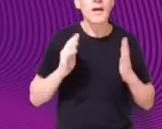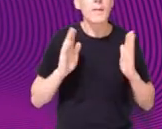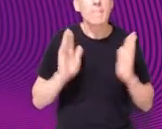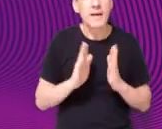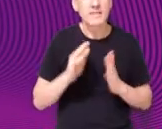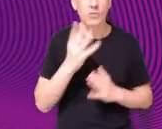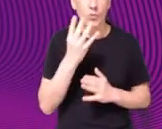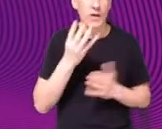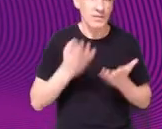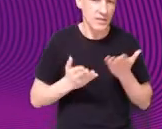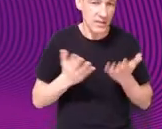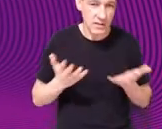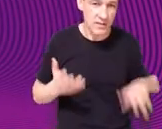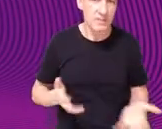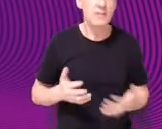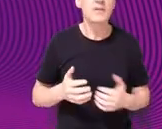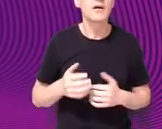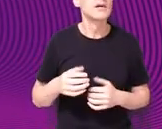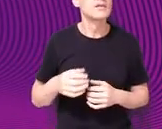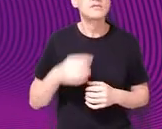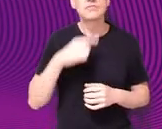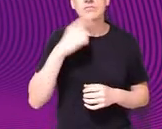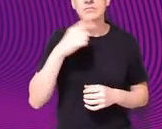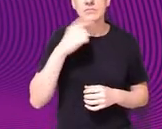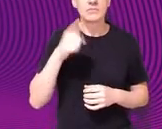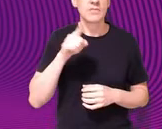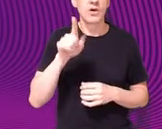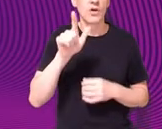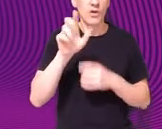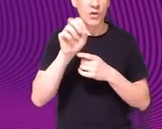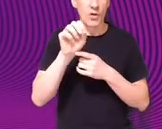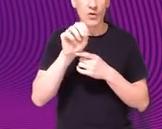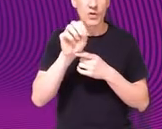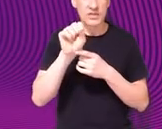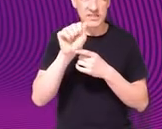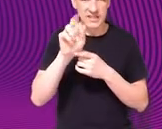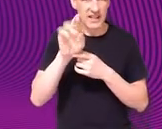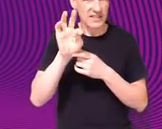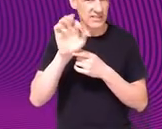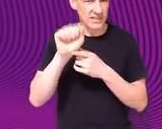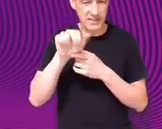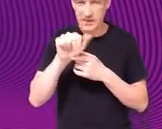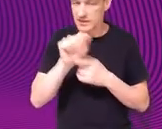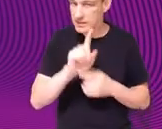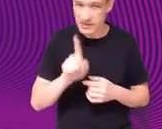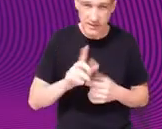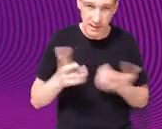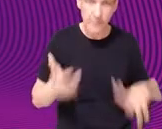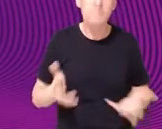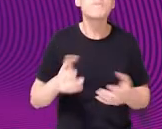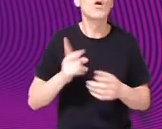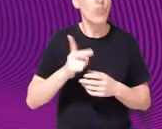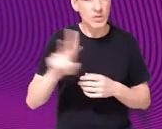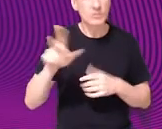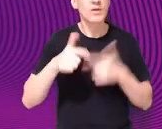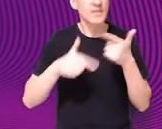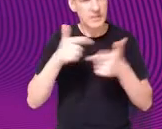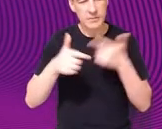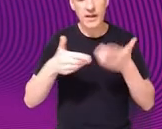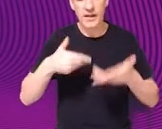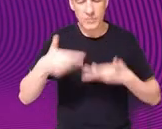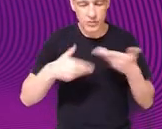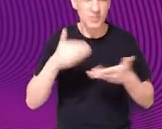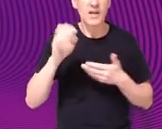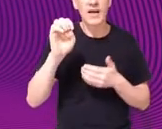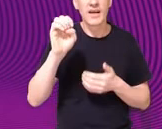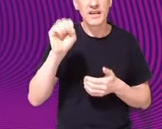não suportou sacubitril valsartana, mantém o tratamento para a esclerose múltipla e ela